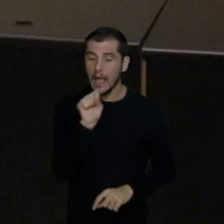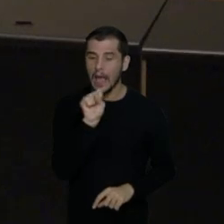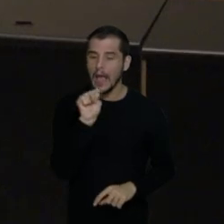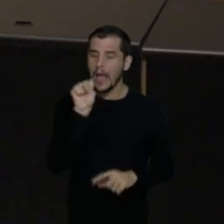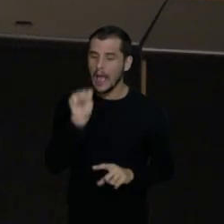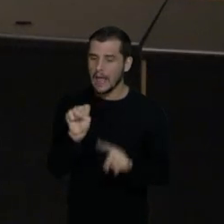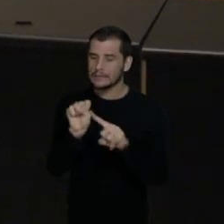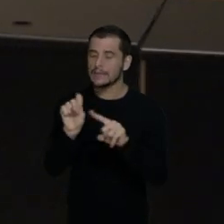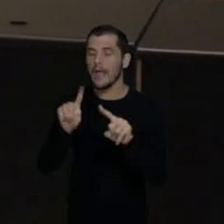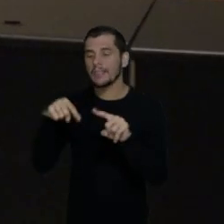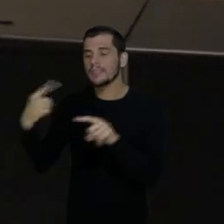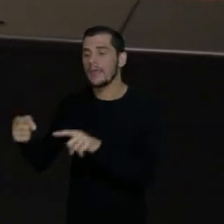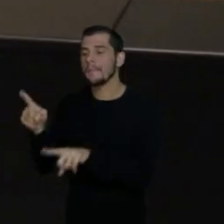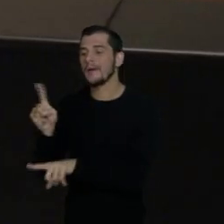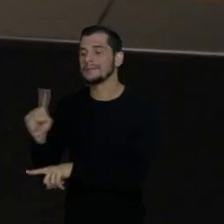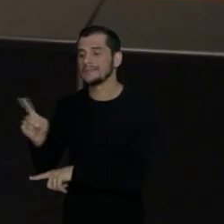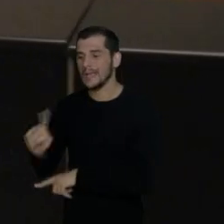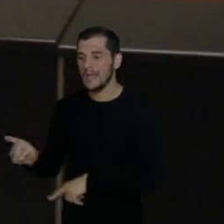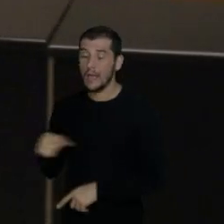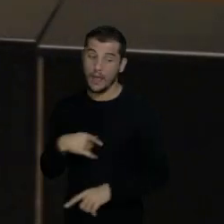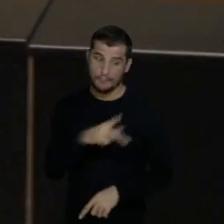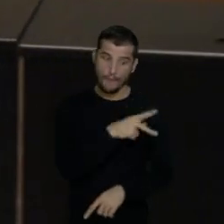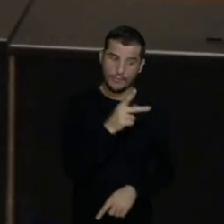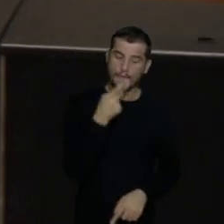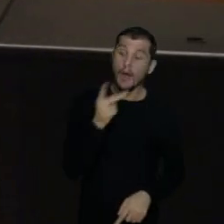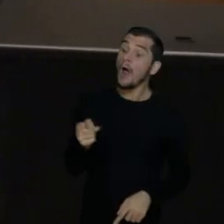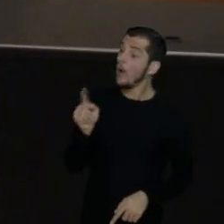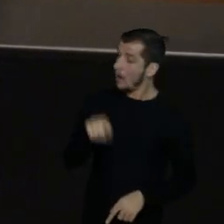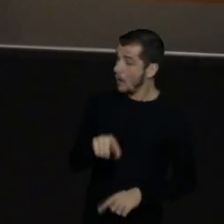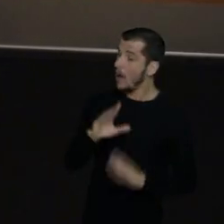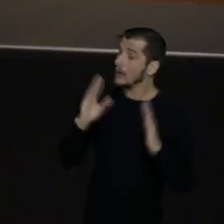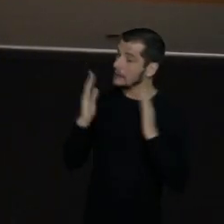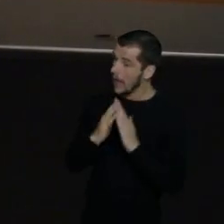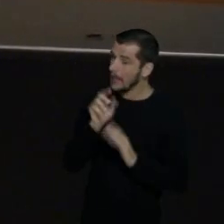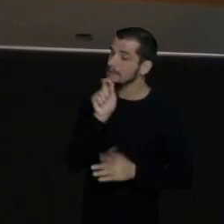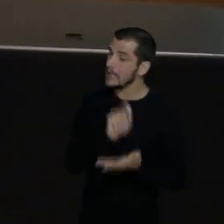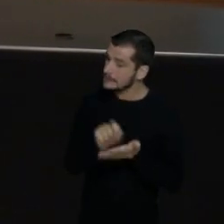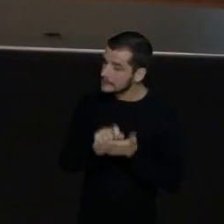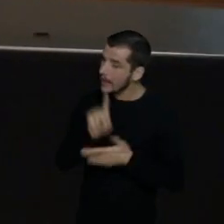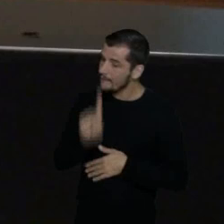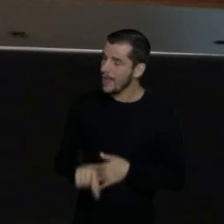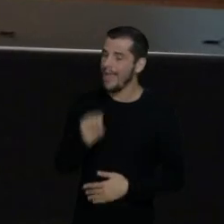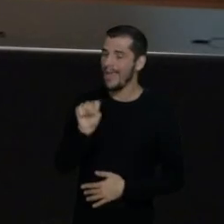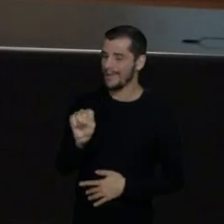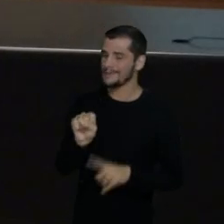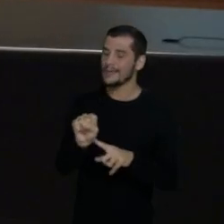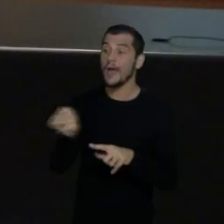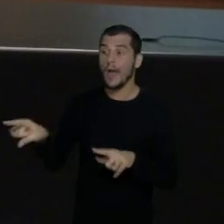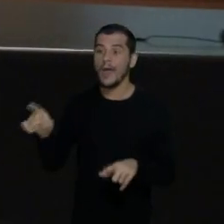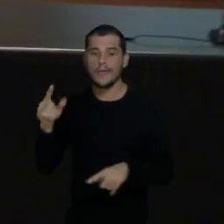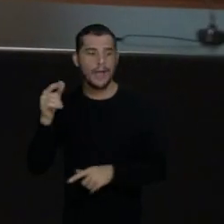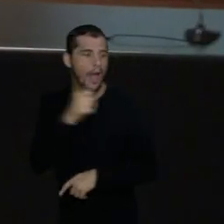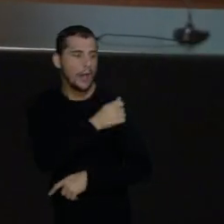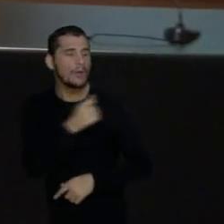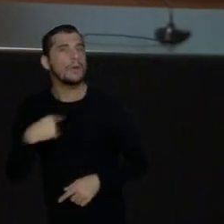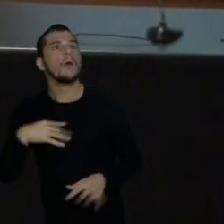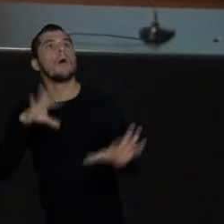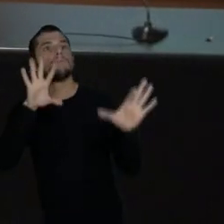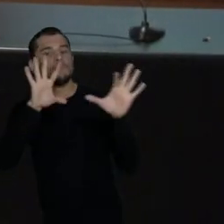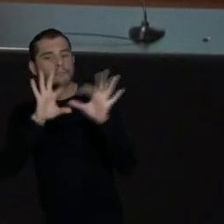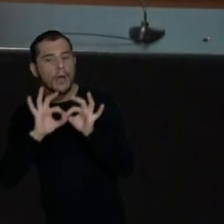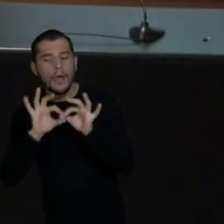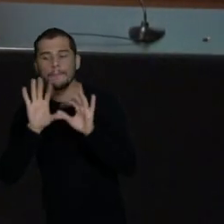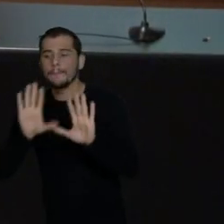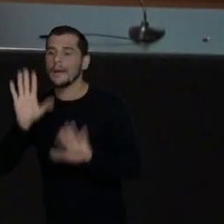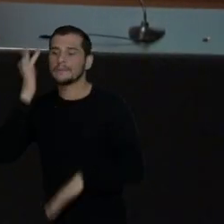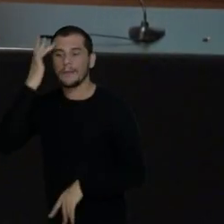vai falar que casa é com s e você vai criar uma correlação e amanhã ele vai escrever com z de novo né é assim que funciona